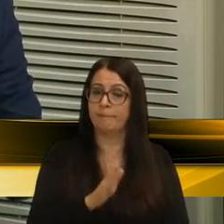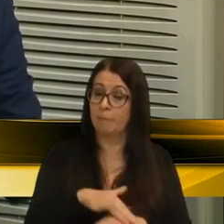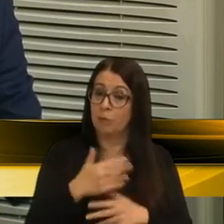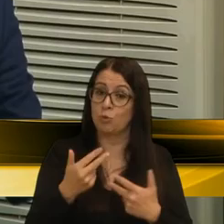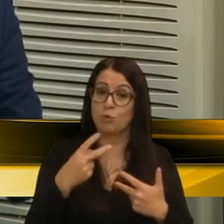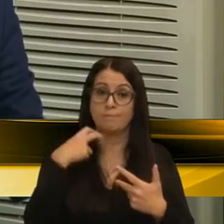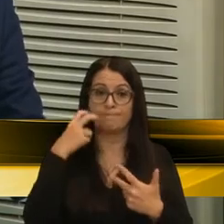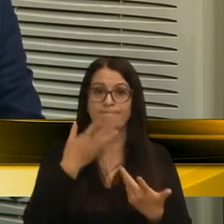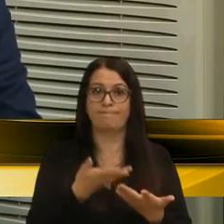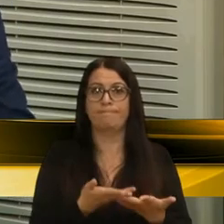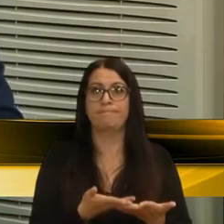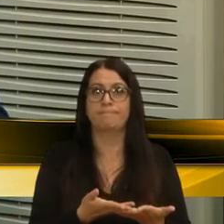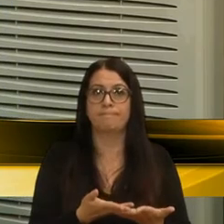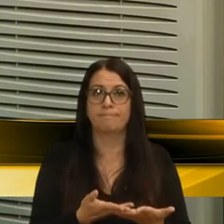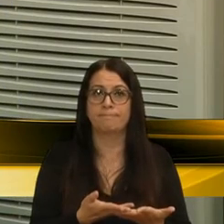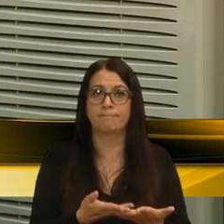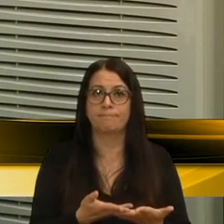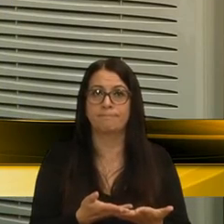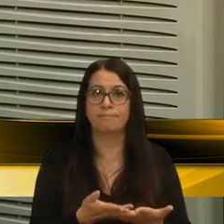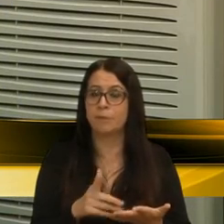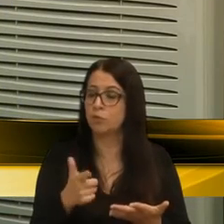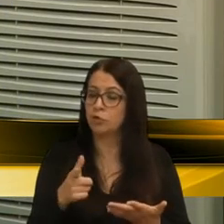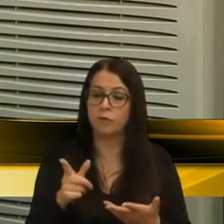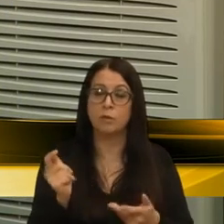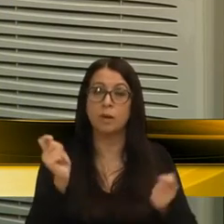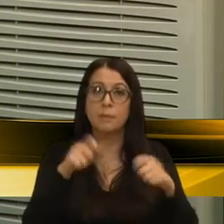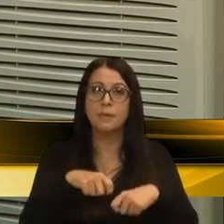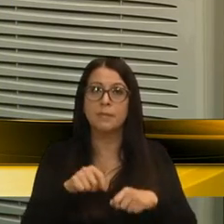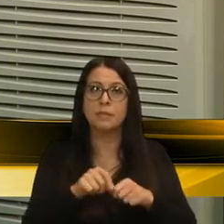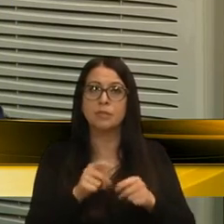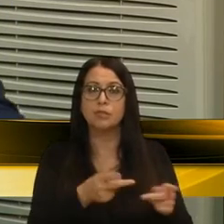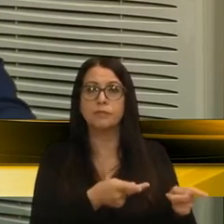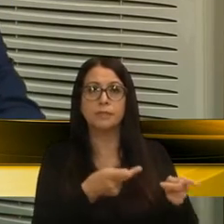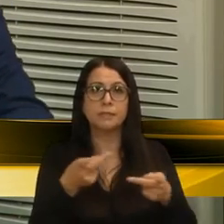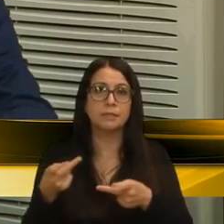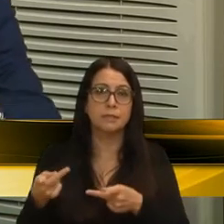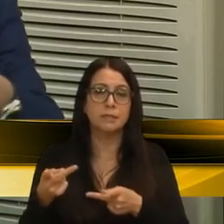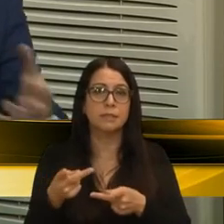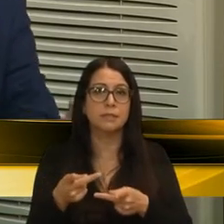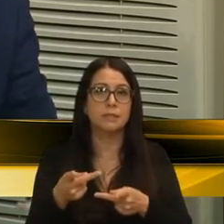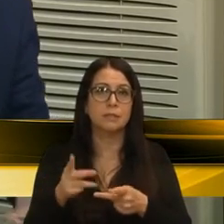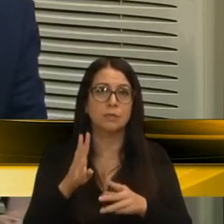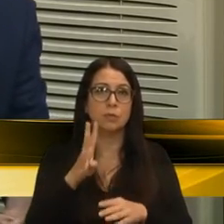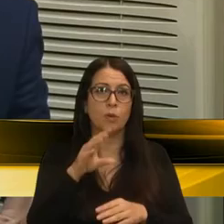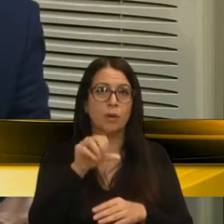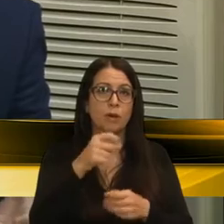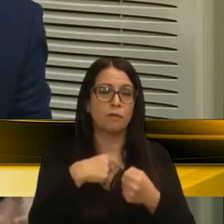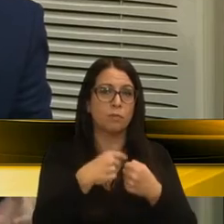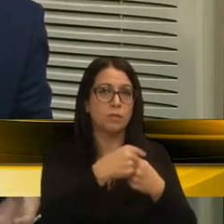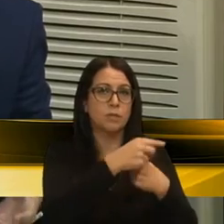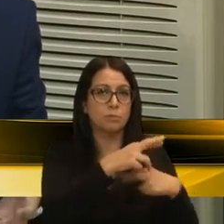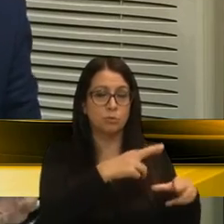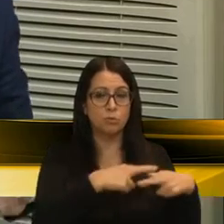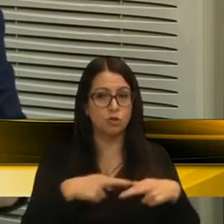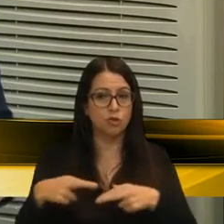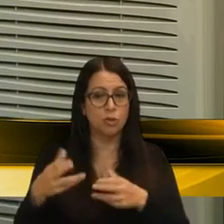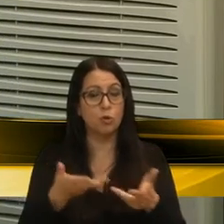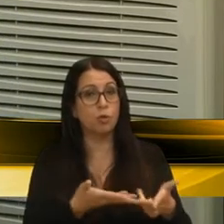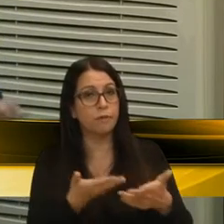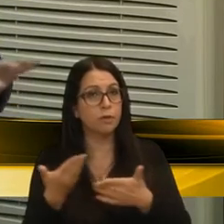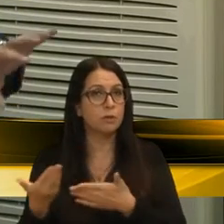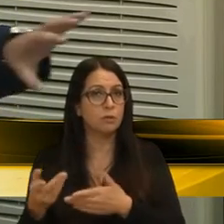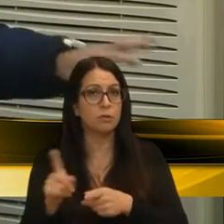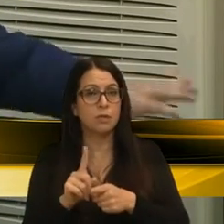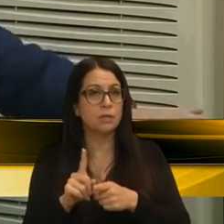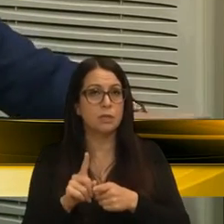situação dessas não tiveram a capacidade de se quer visitar os 49 municípios da nossa região convidando e